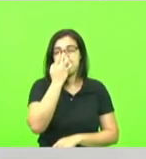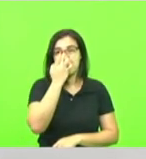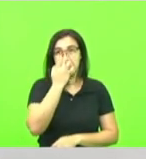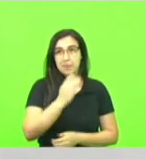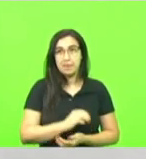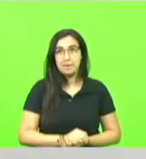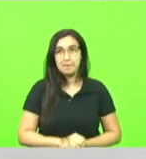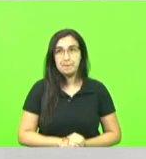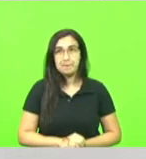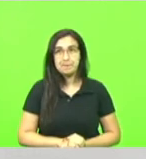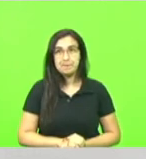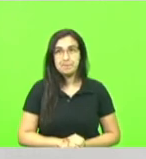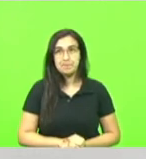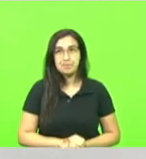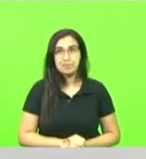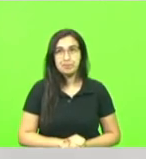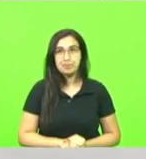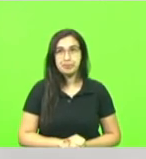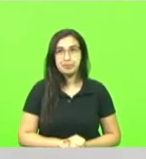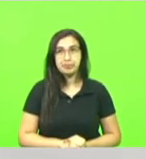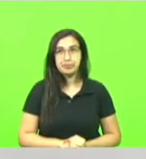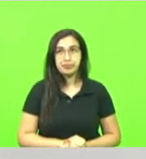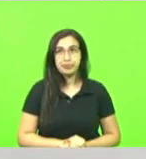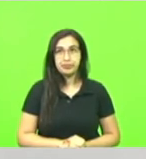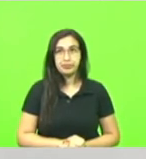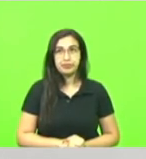E o que chama a atenção